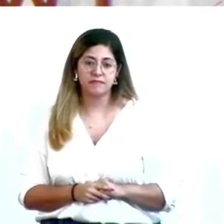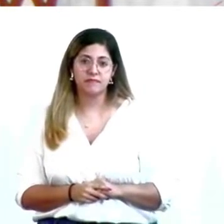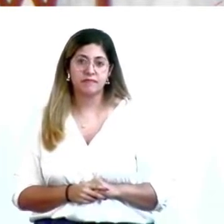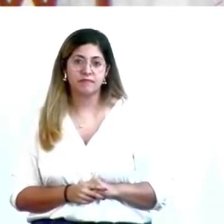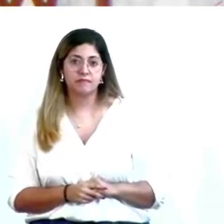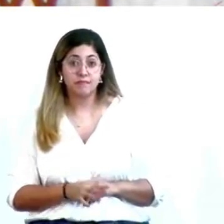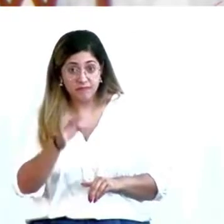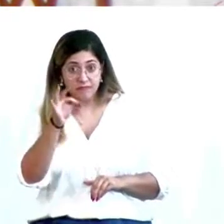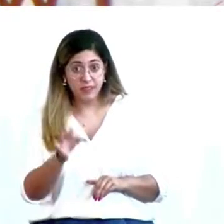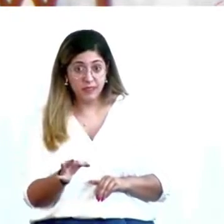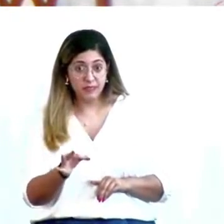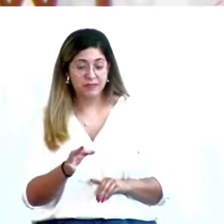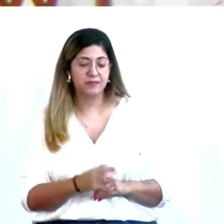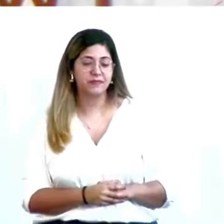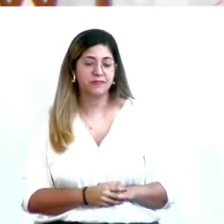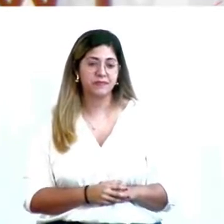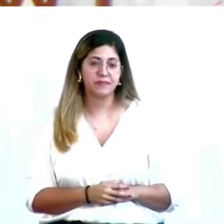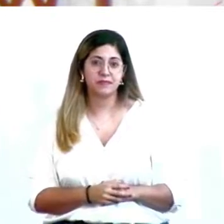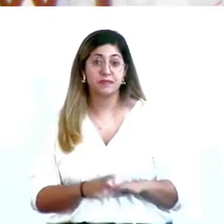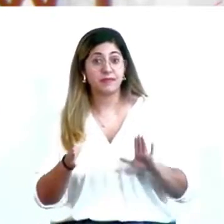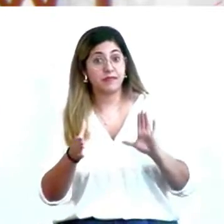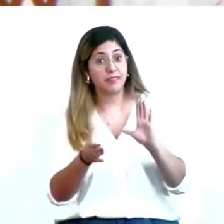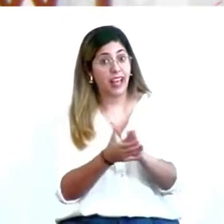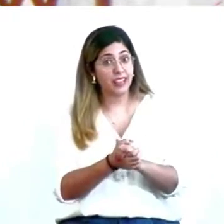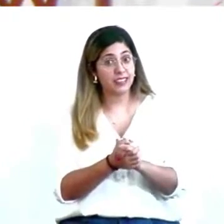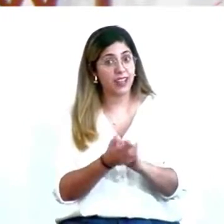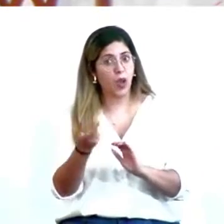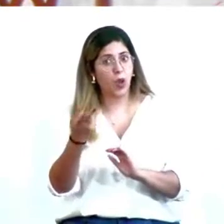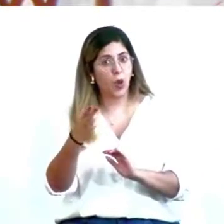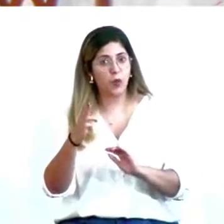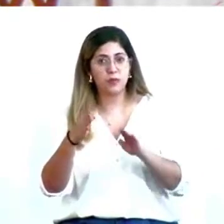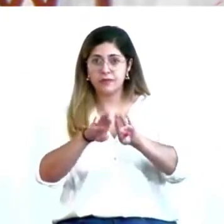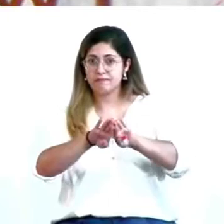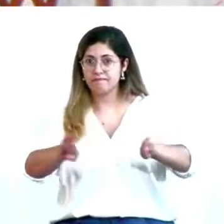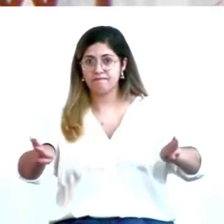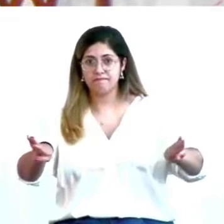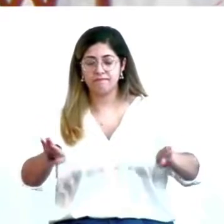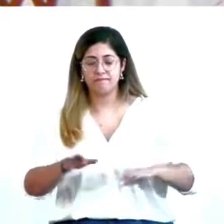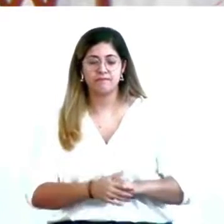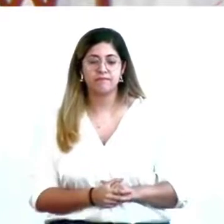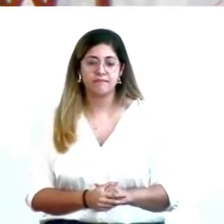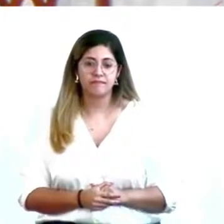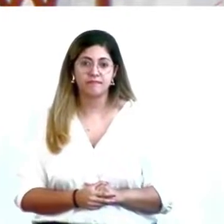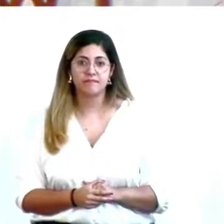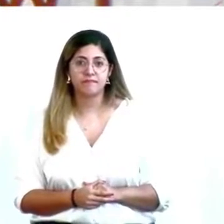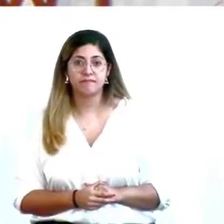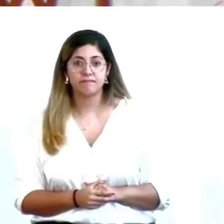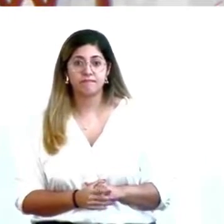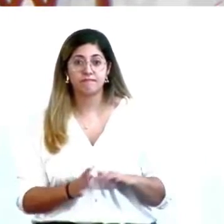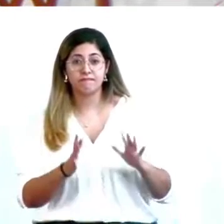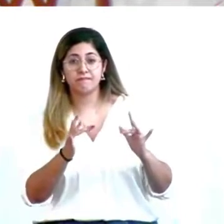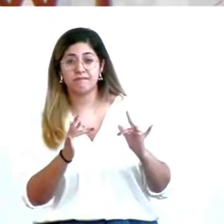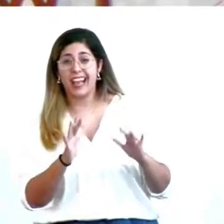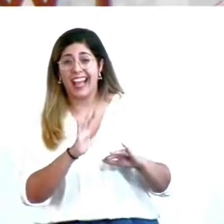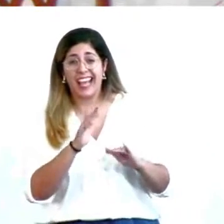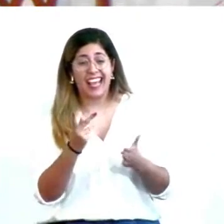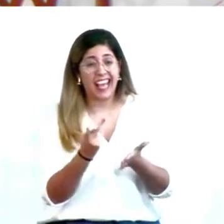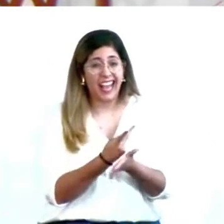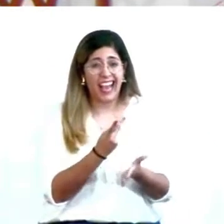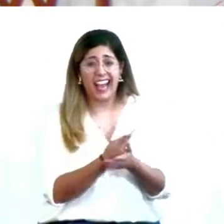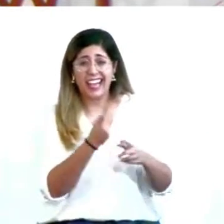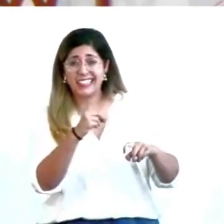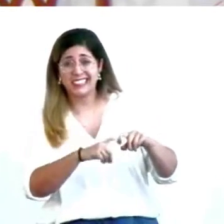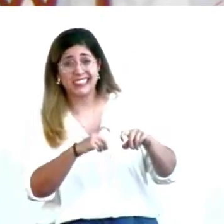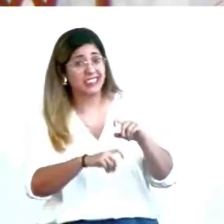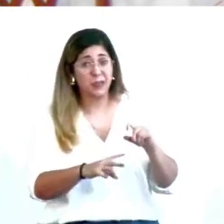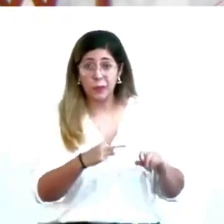É isso. Case ou separe. Porque senão há fornicação. Se há fornicação,